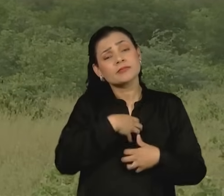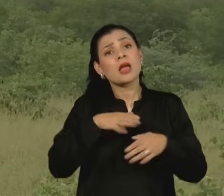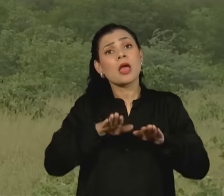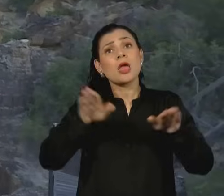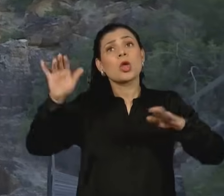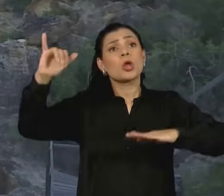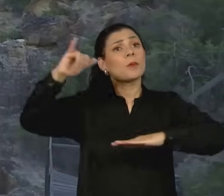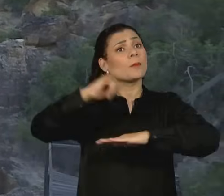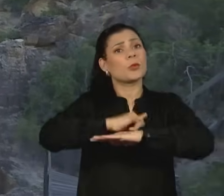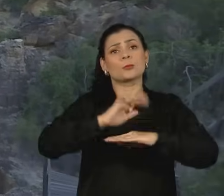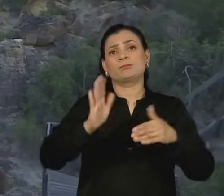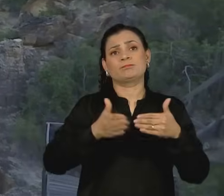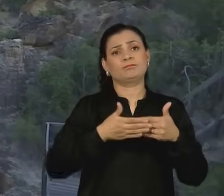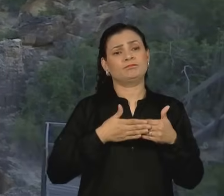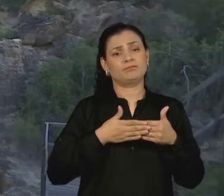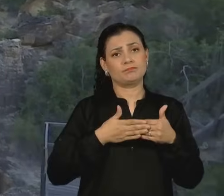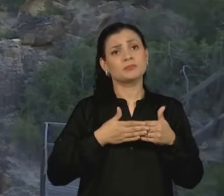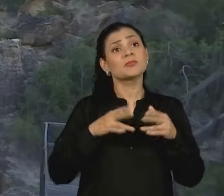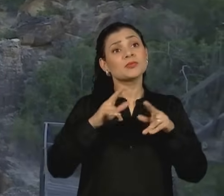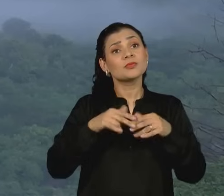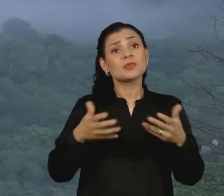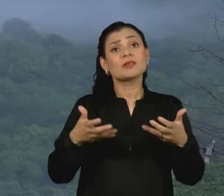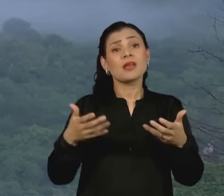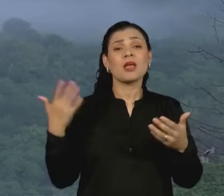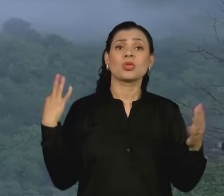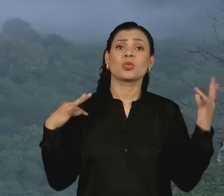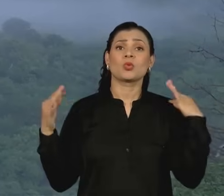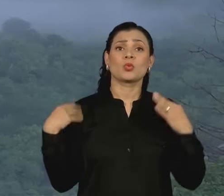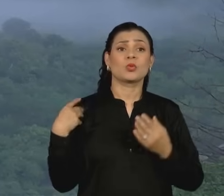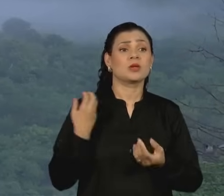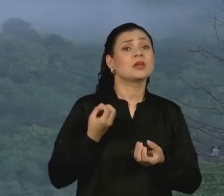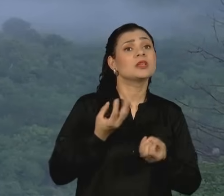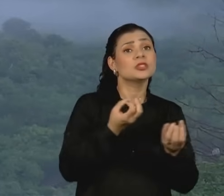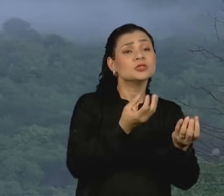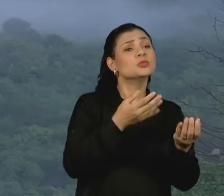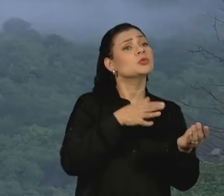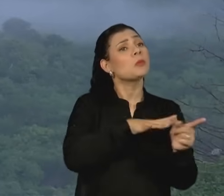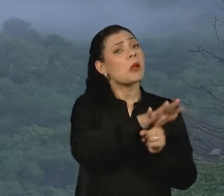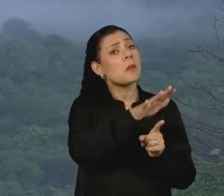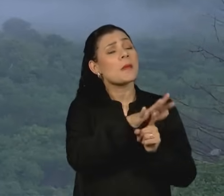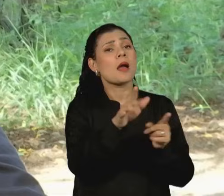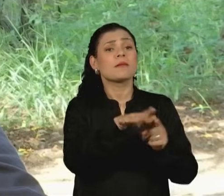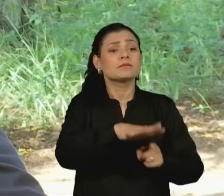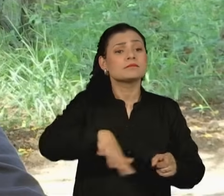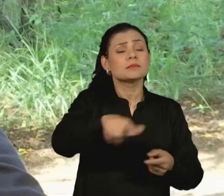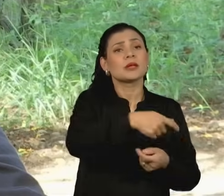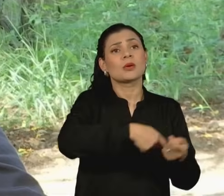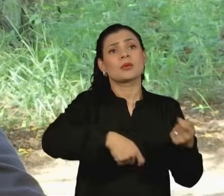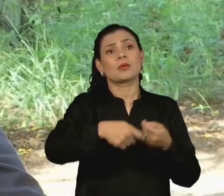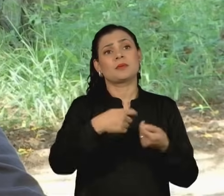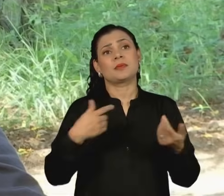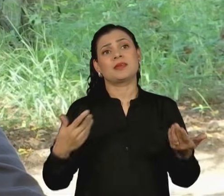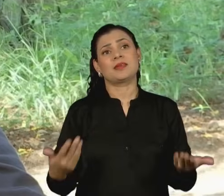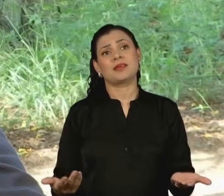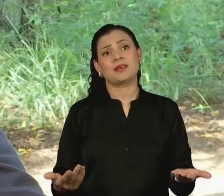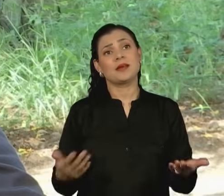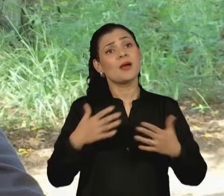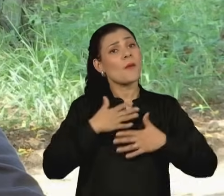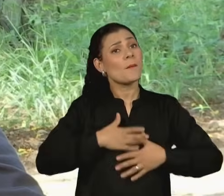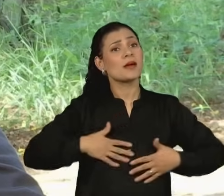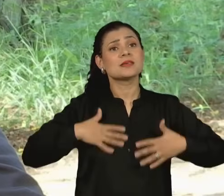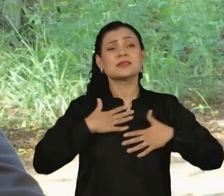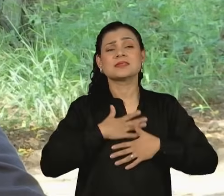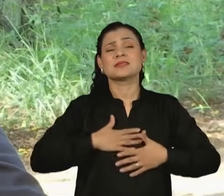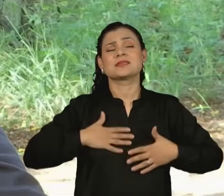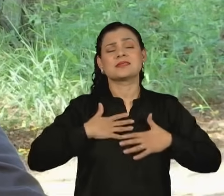entrado em operação para movimentar o turismo e a economia local. Passear no parque é um prazer, é uma